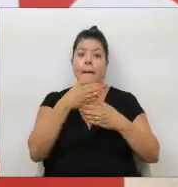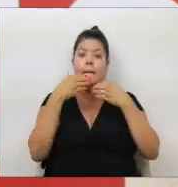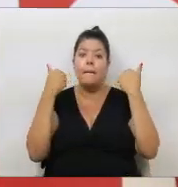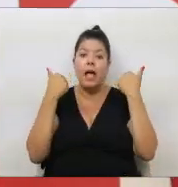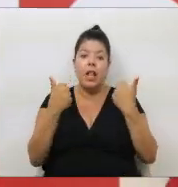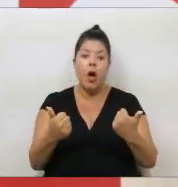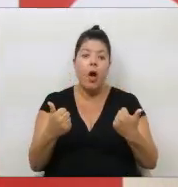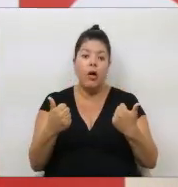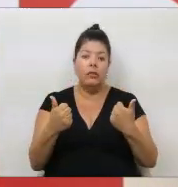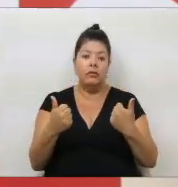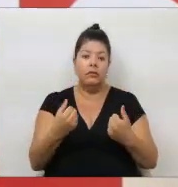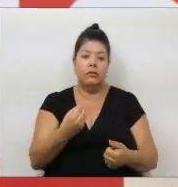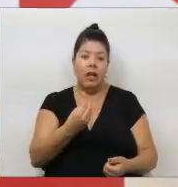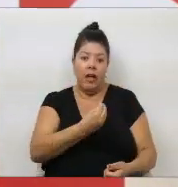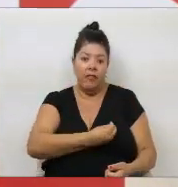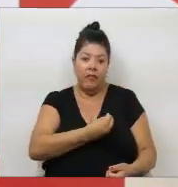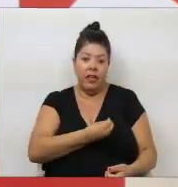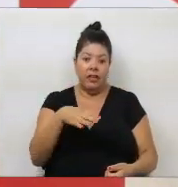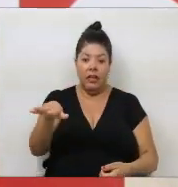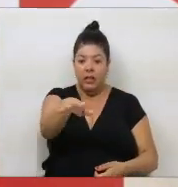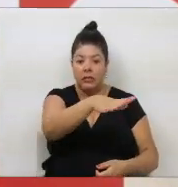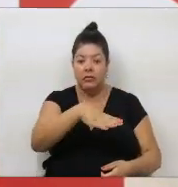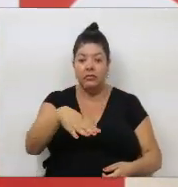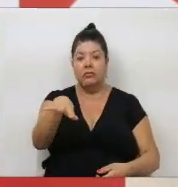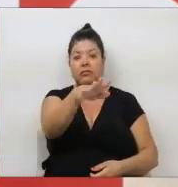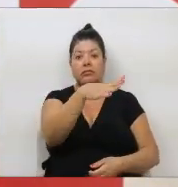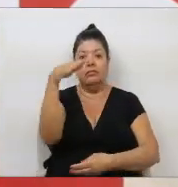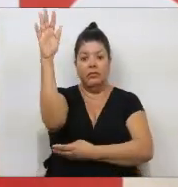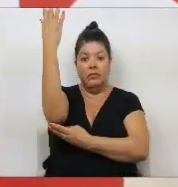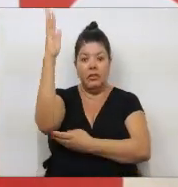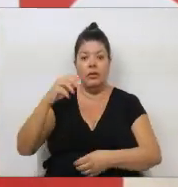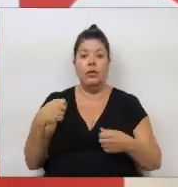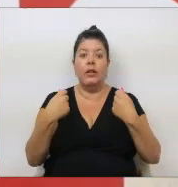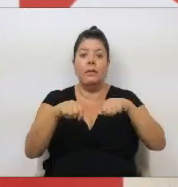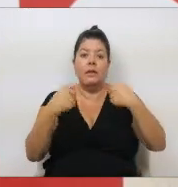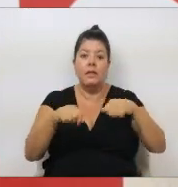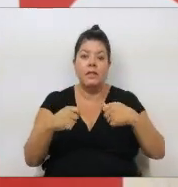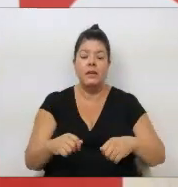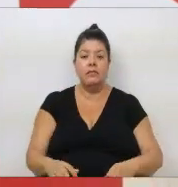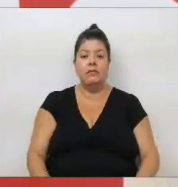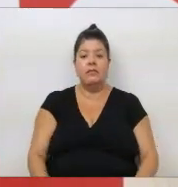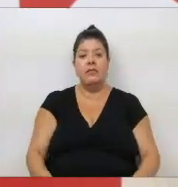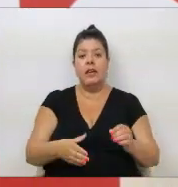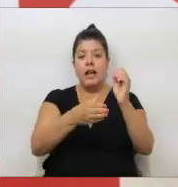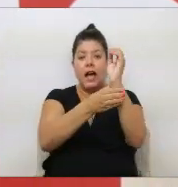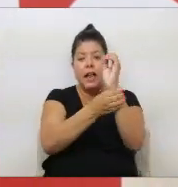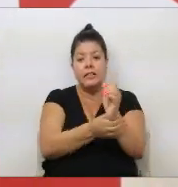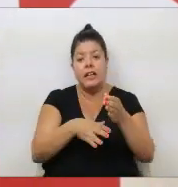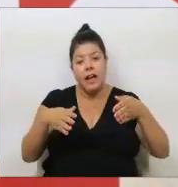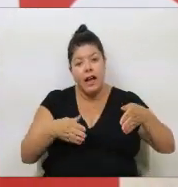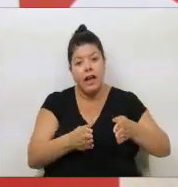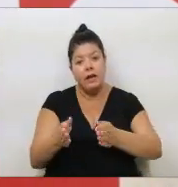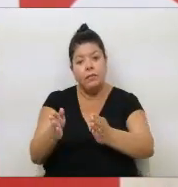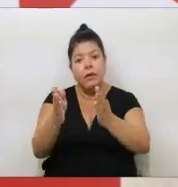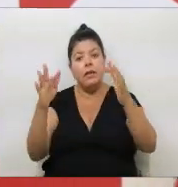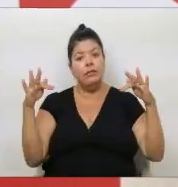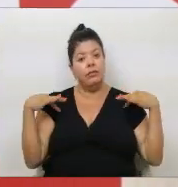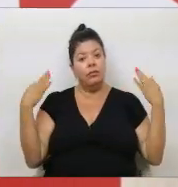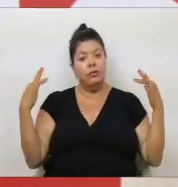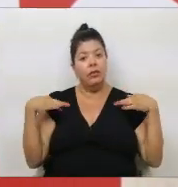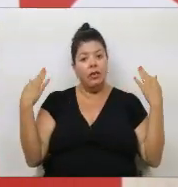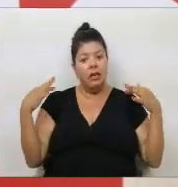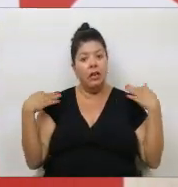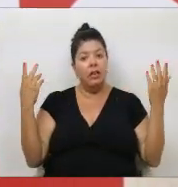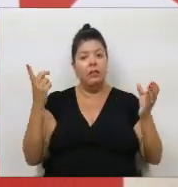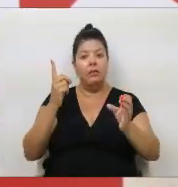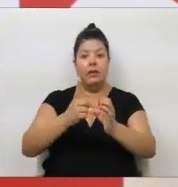precisar, revitalizar onde for necessário, garantir caminhos de turismo pela